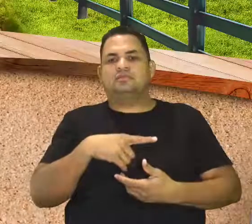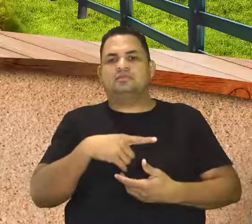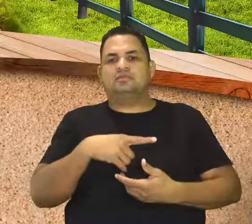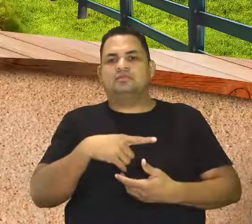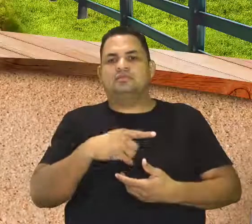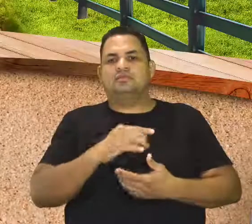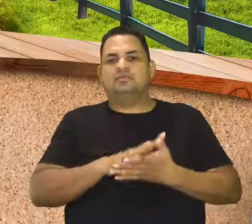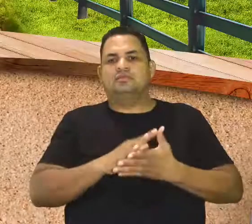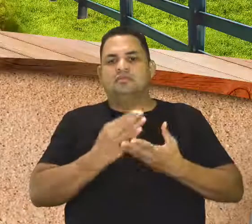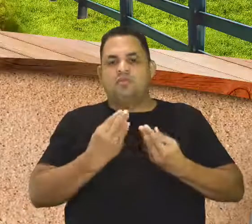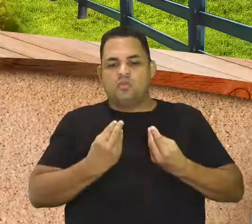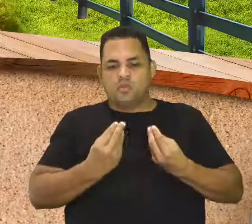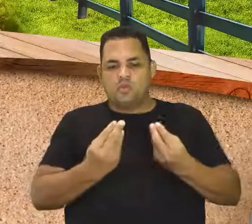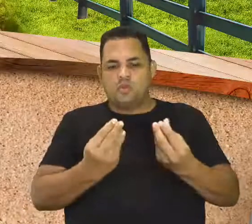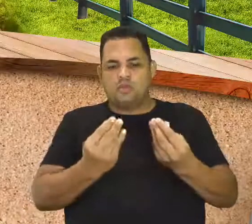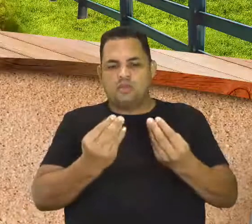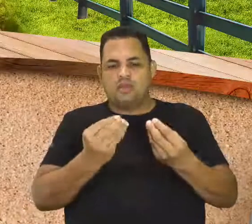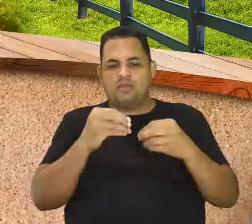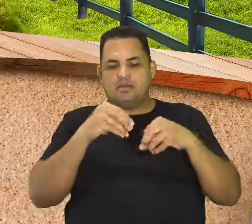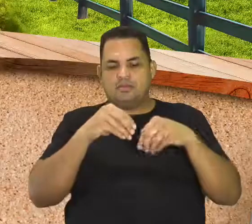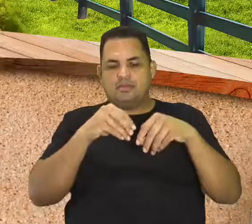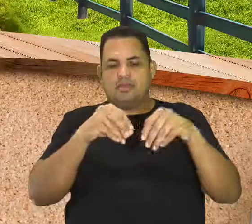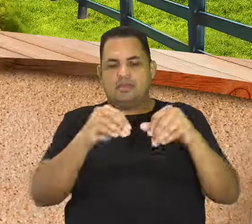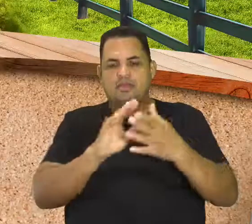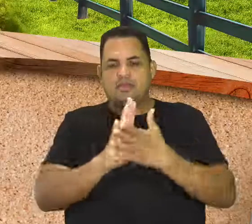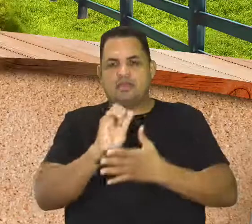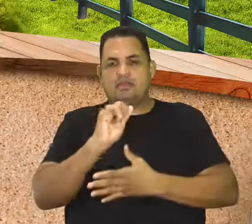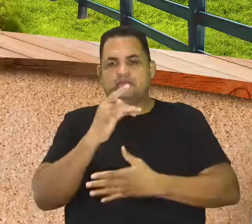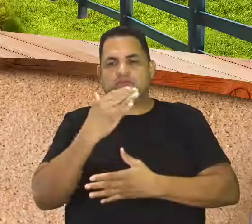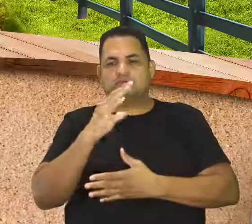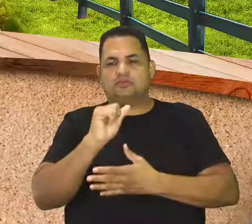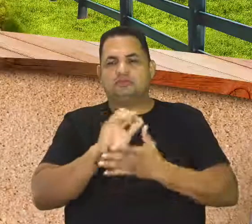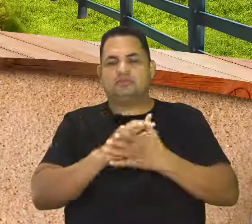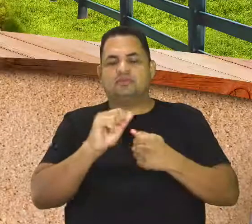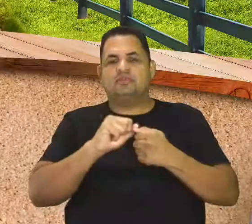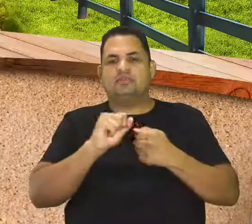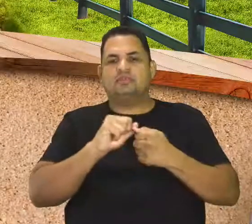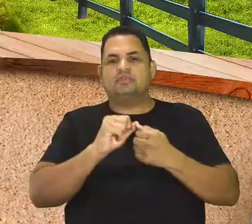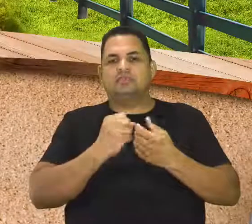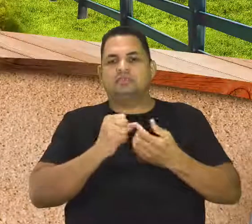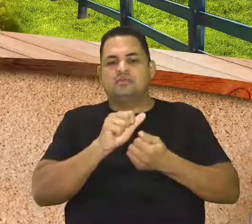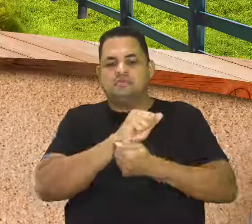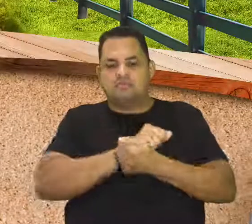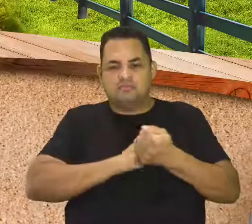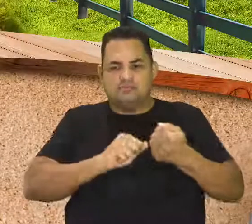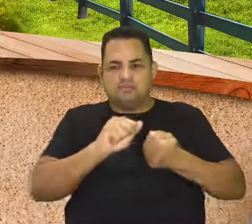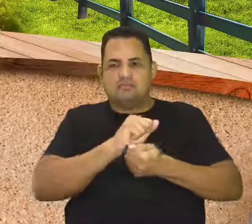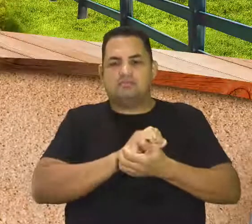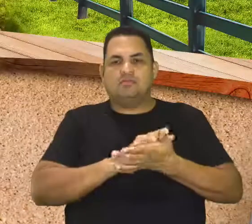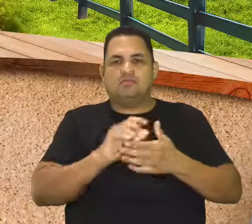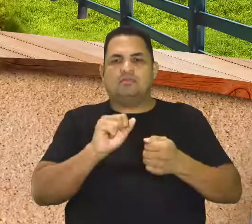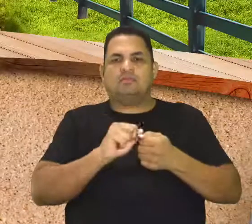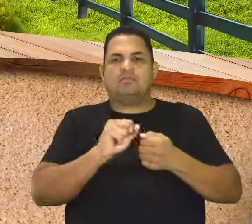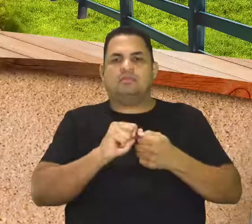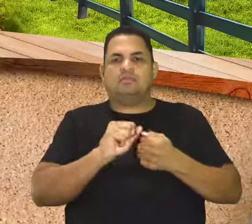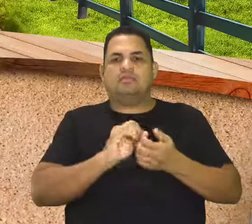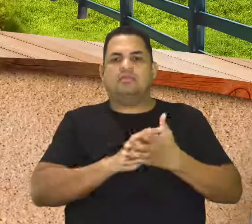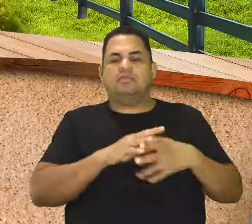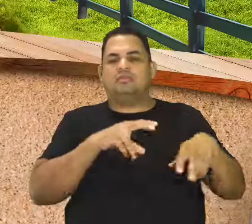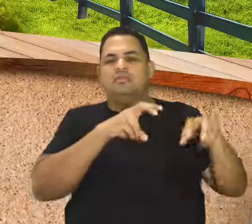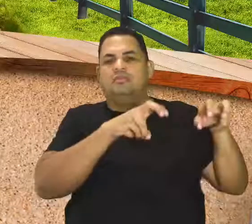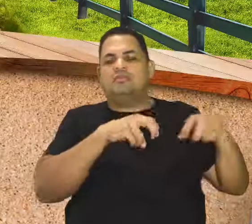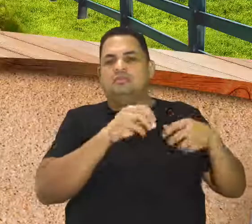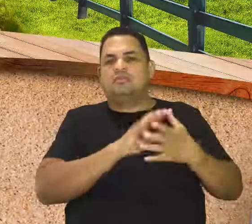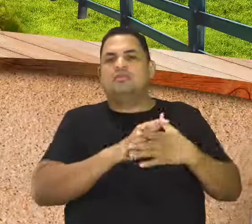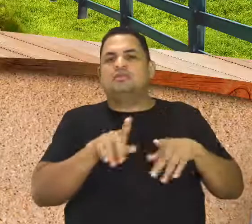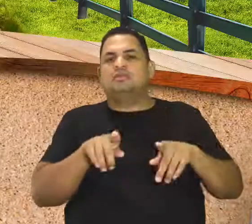o capim-açu, como exemplo, não sei, para realizar a pastagem, né, como forma de lavoura. Eu também